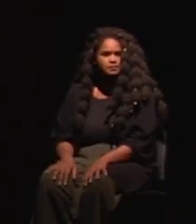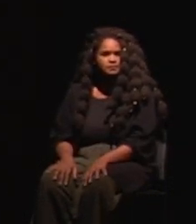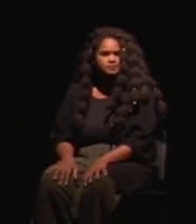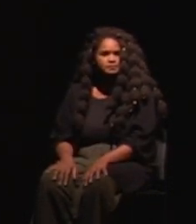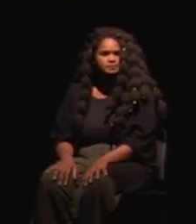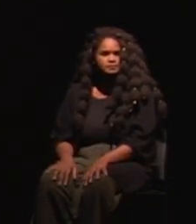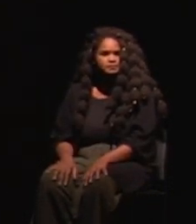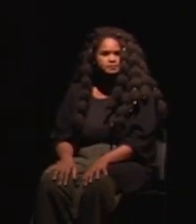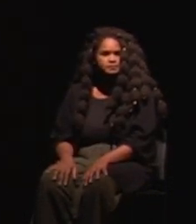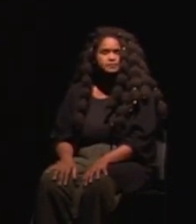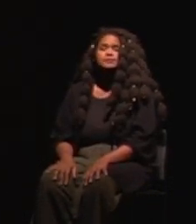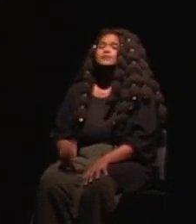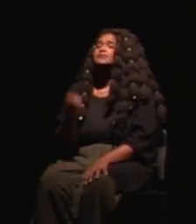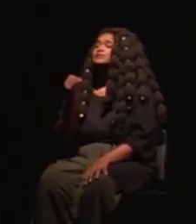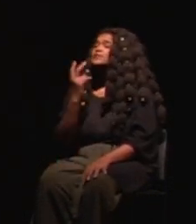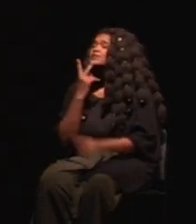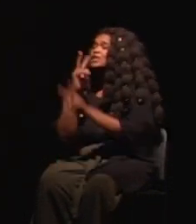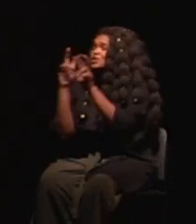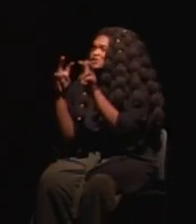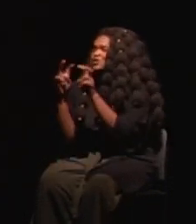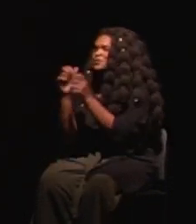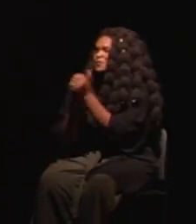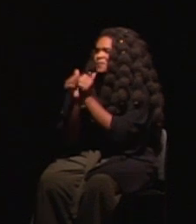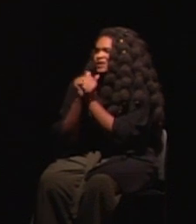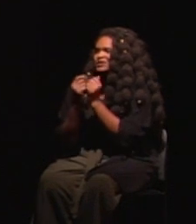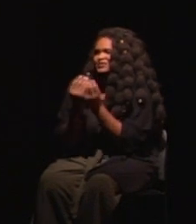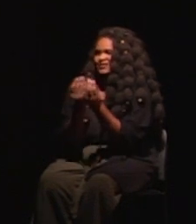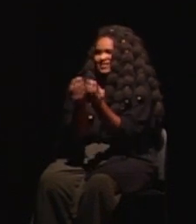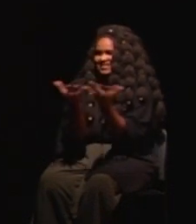Quem falar do beijo ganha o cartão.